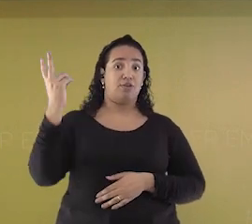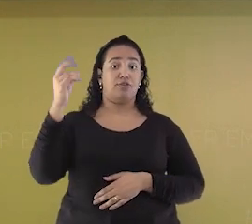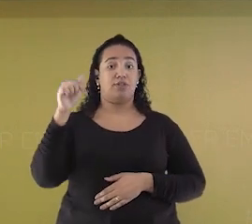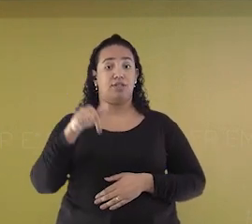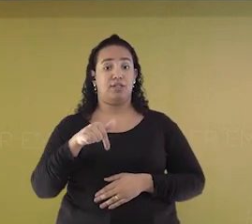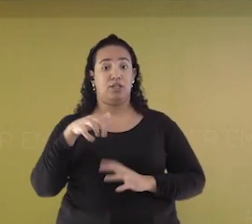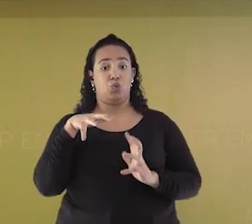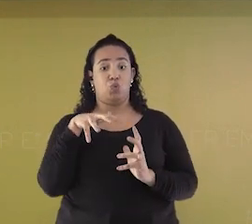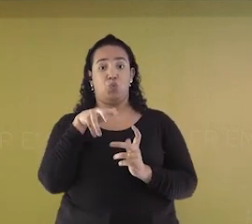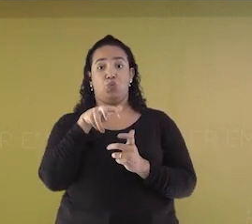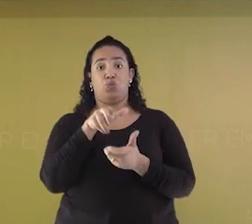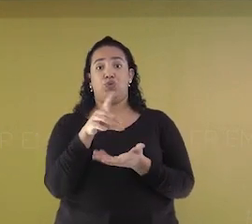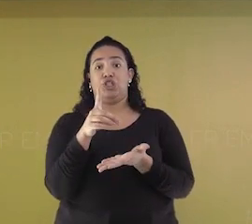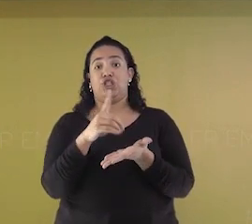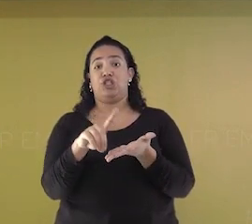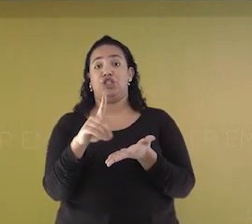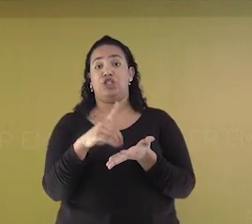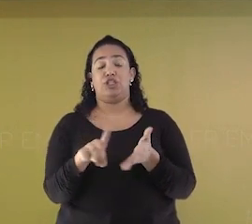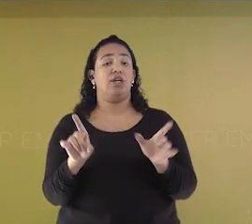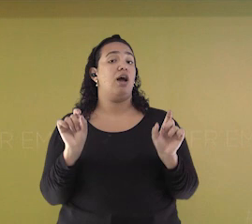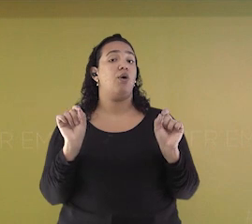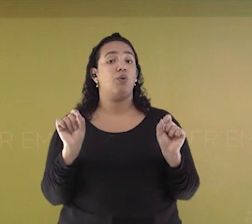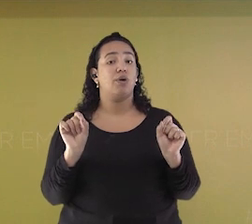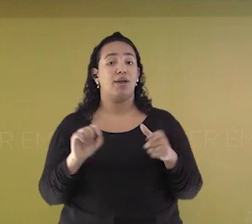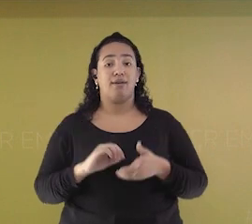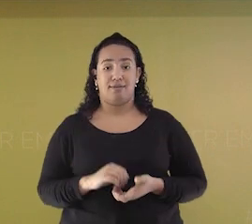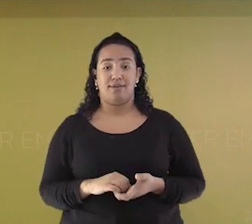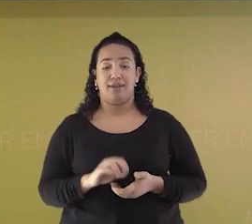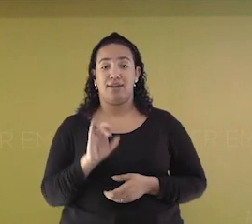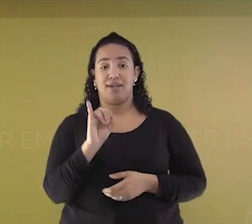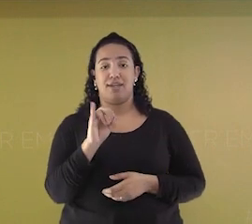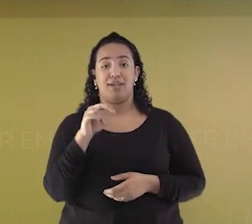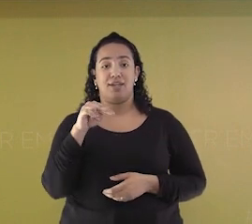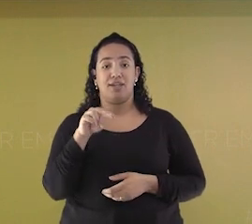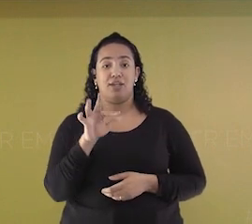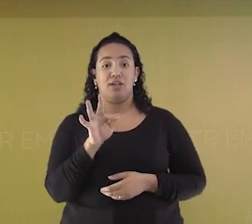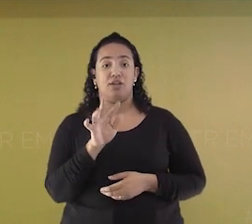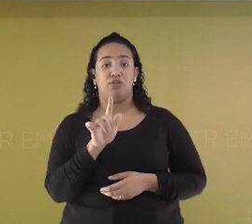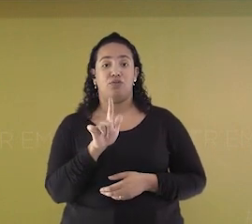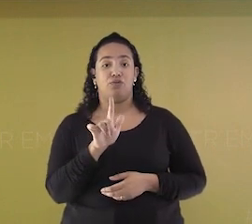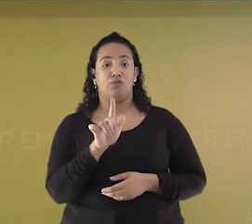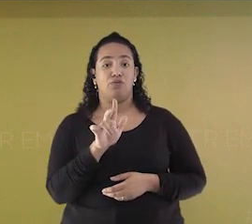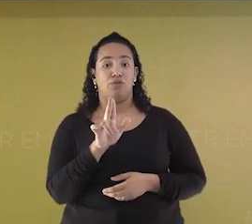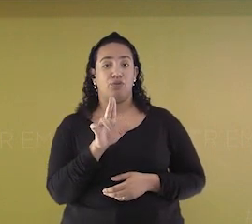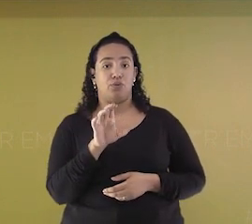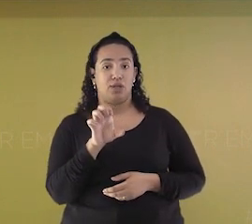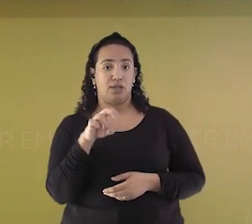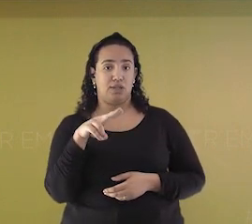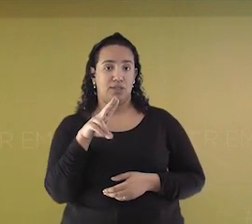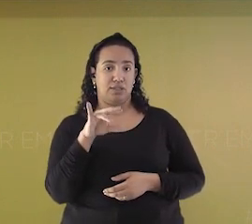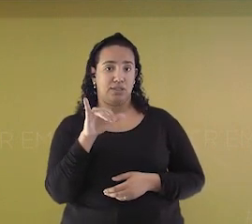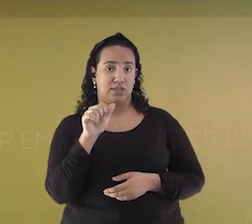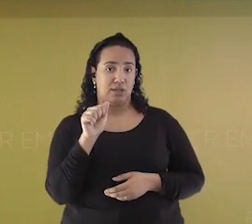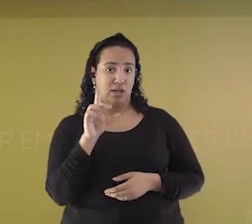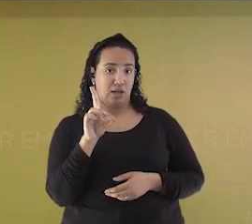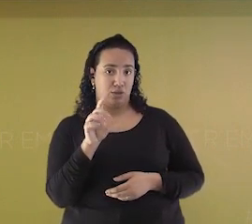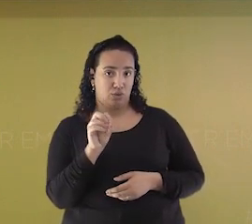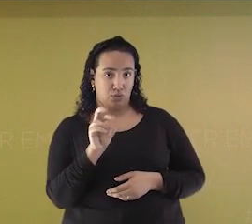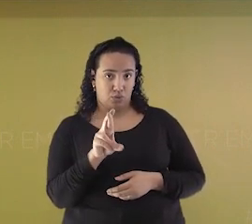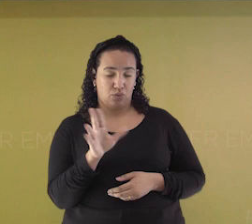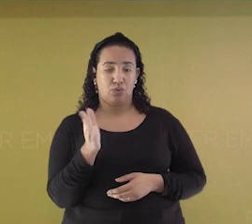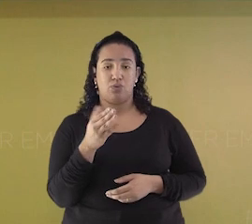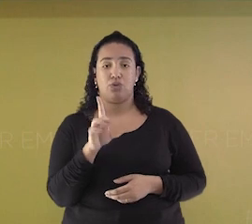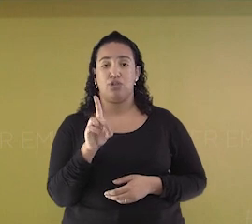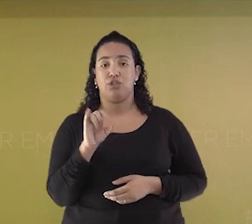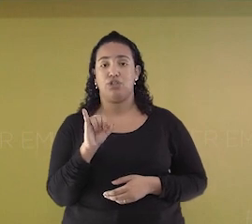em dia no mundo digital é justamente a de influenciador digital. O nome não